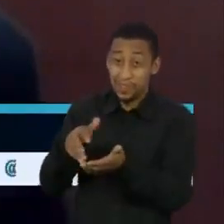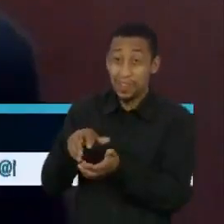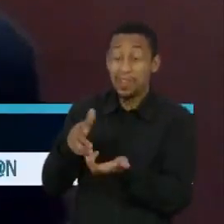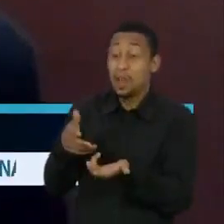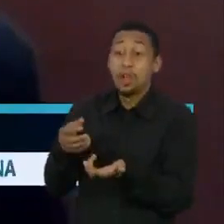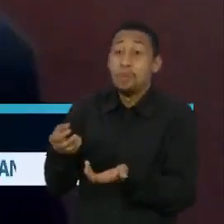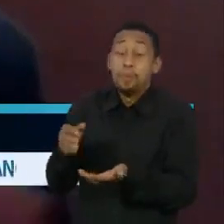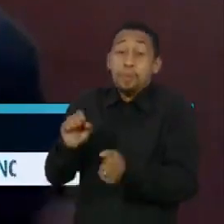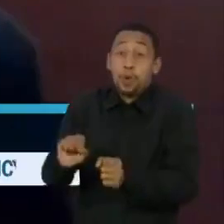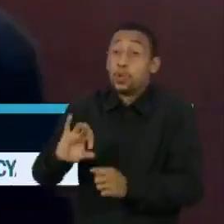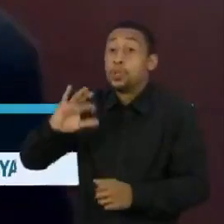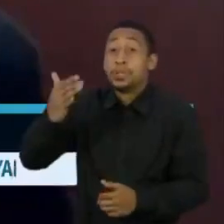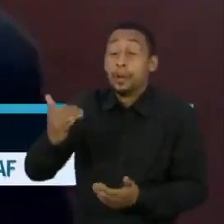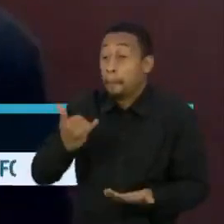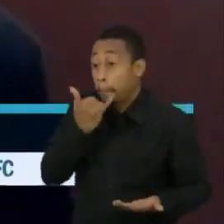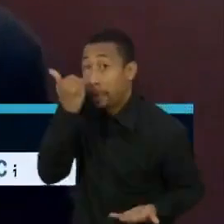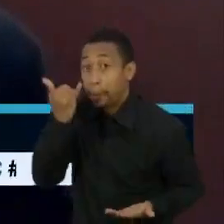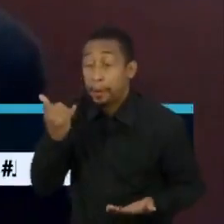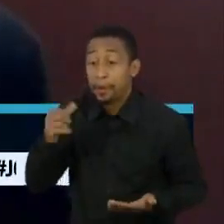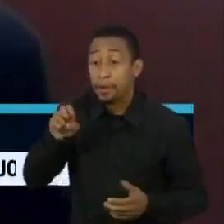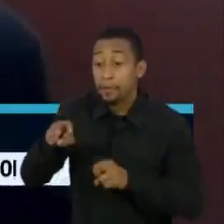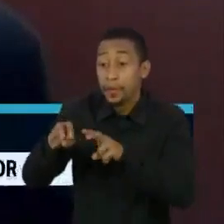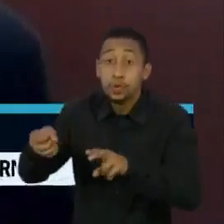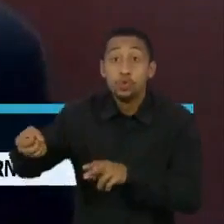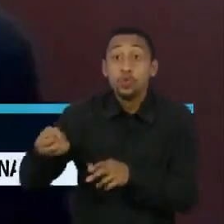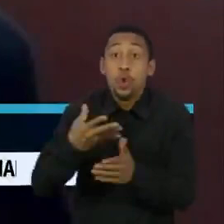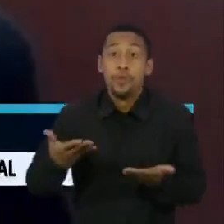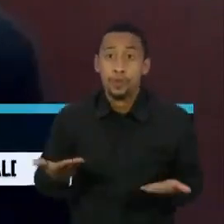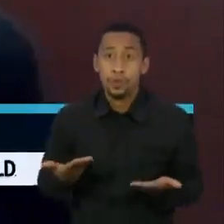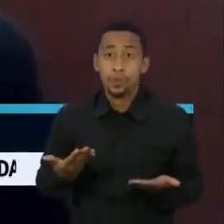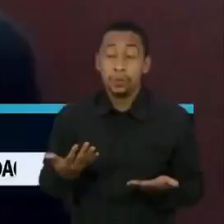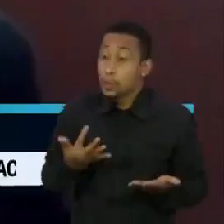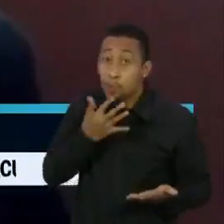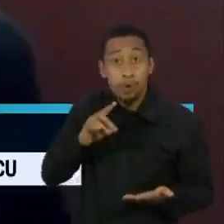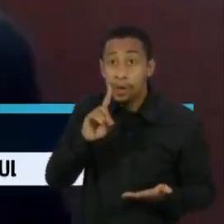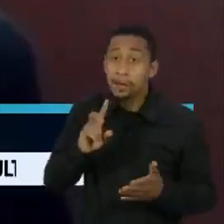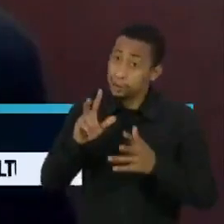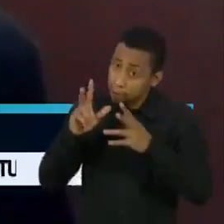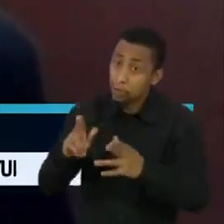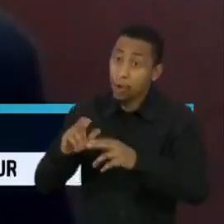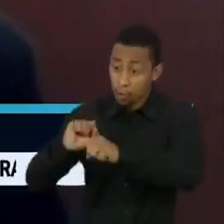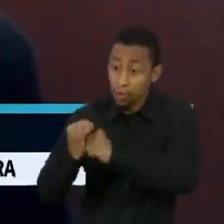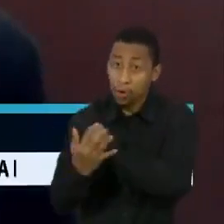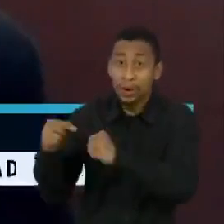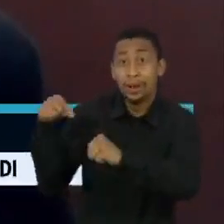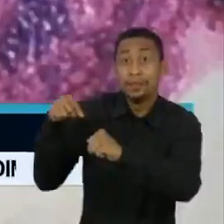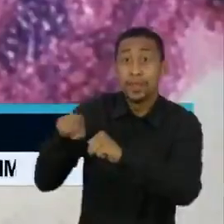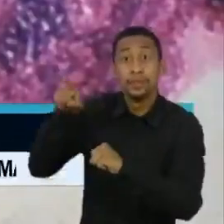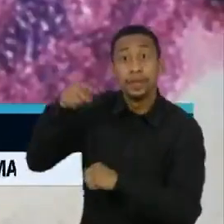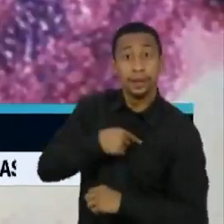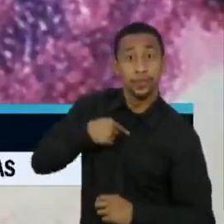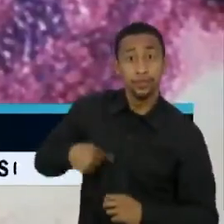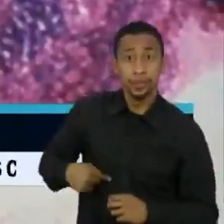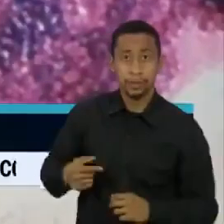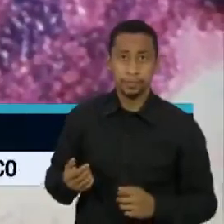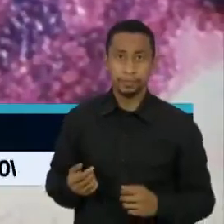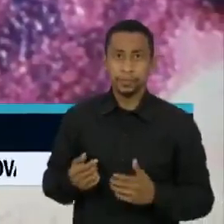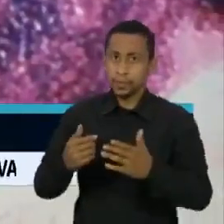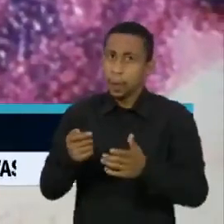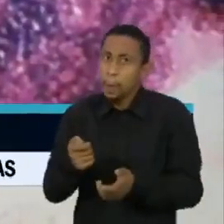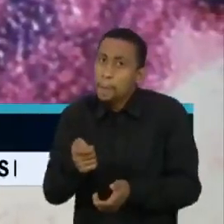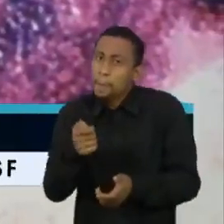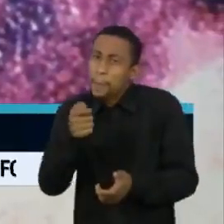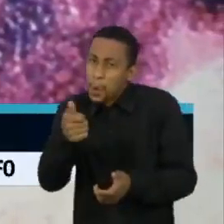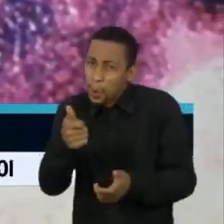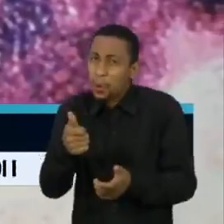novo vírus que a gente não conhece pular para o ser humano, que nem aconteceu com esse coronavírus na China. Apesar de poucos